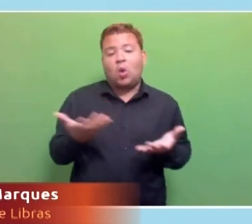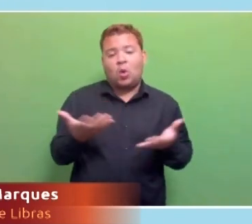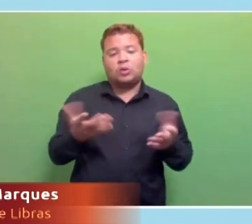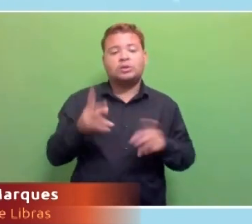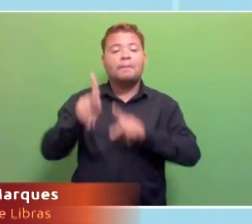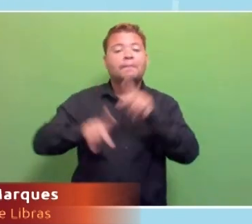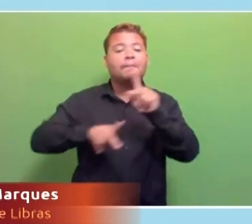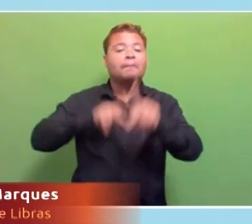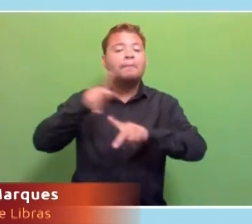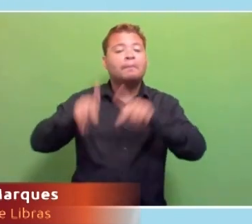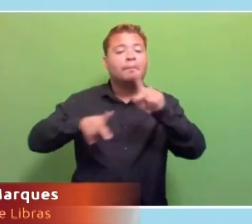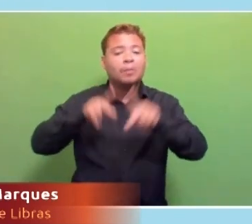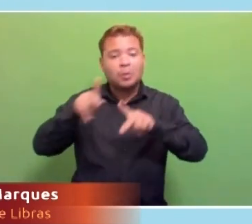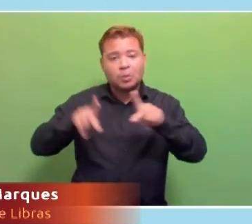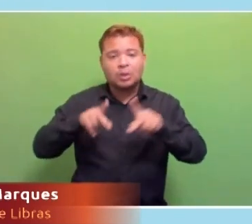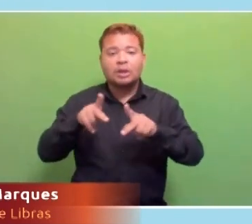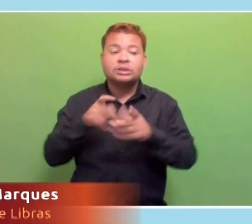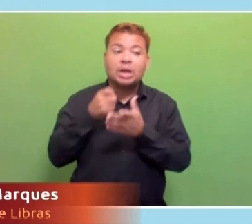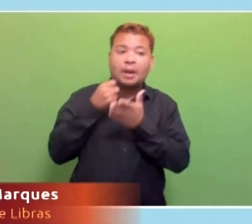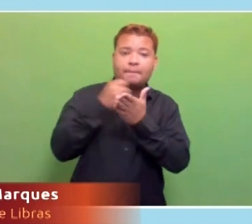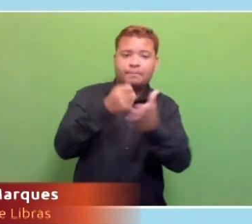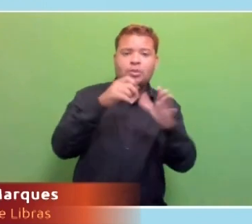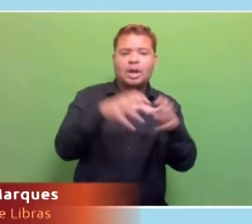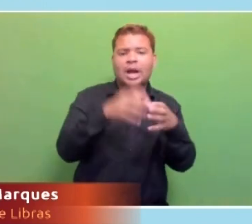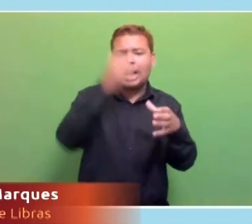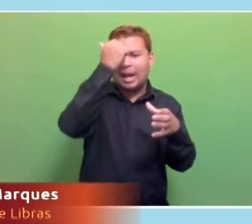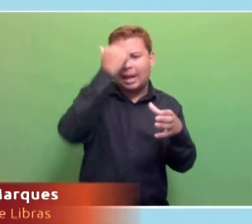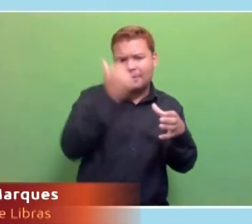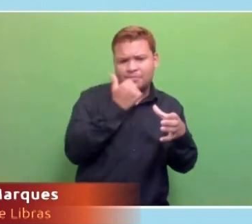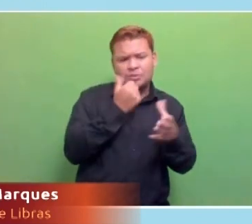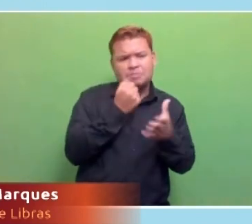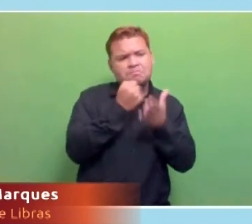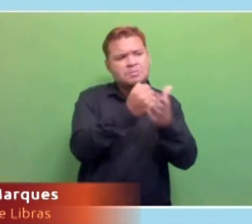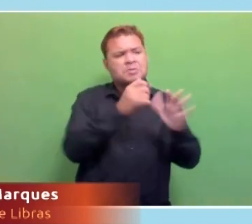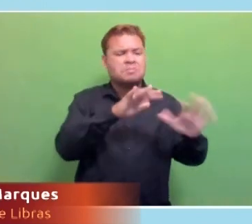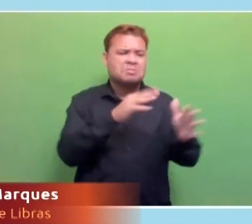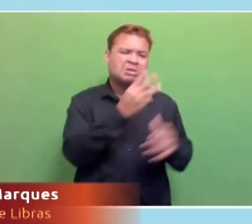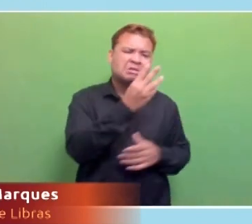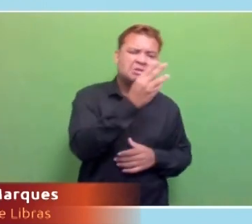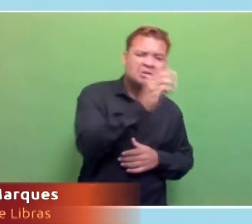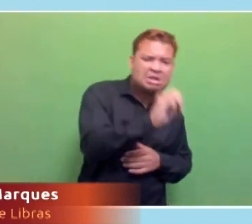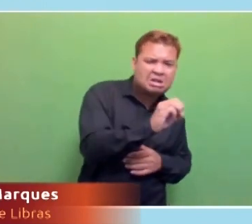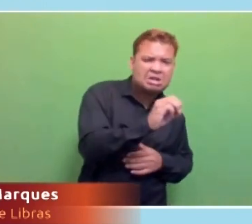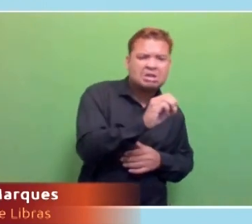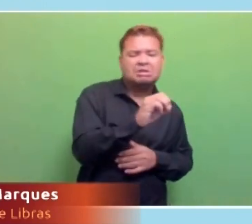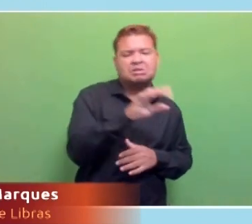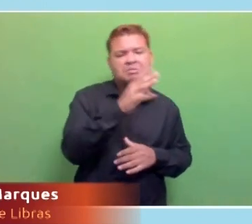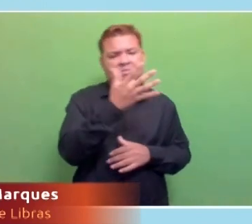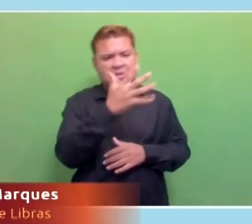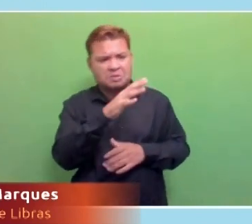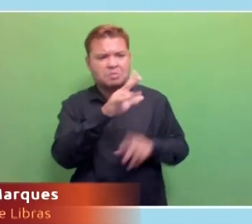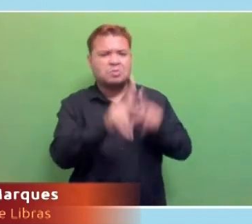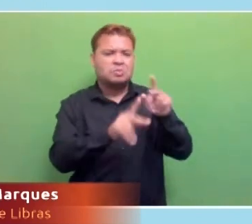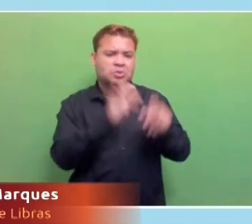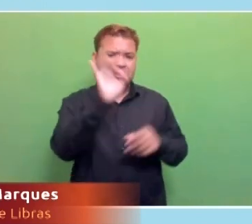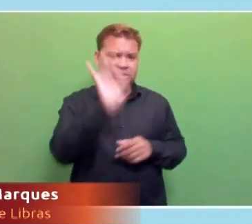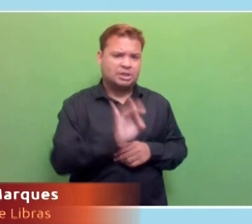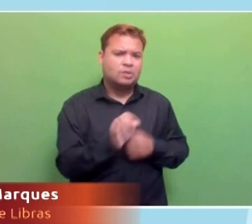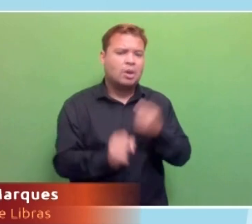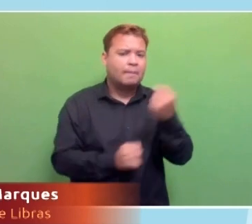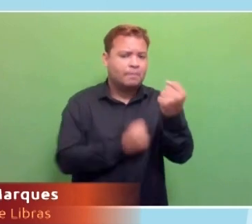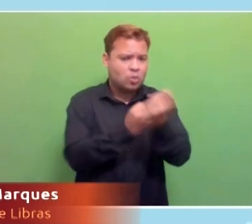população ao Hamas gira em torno de 30 e poucos por cento. Então já não é mais a mesma que existia em